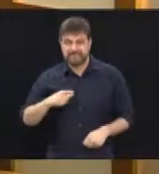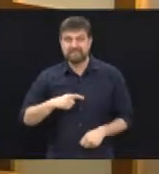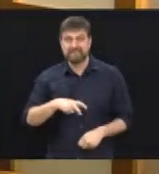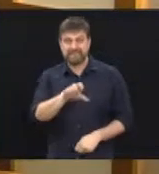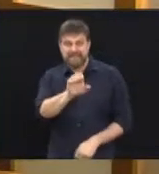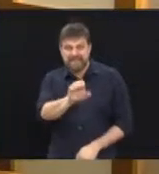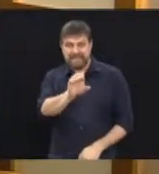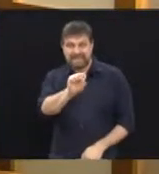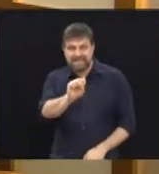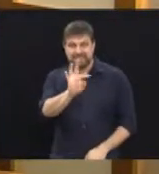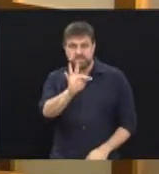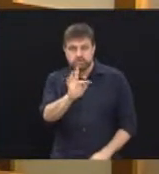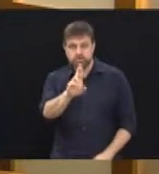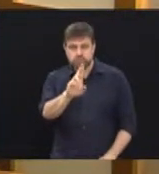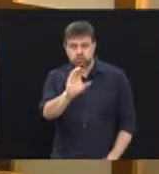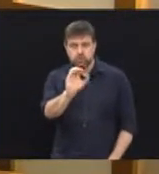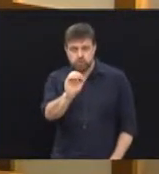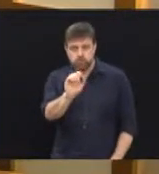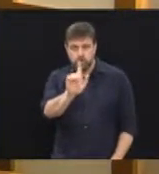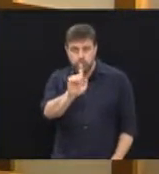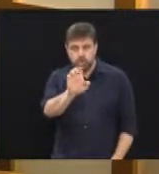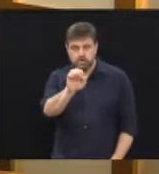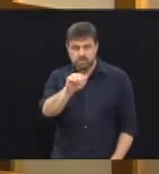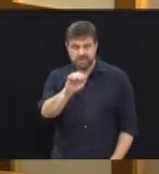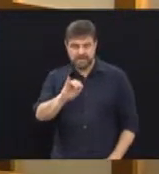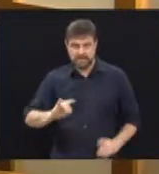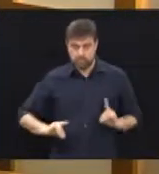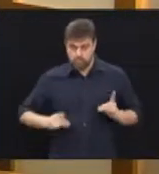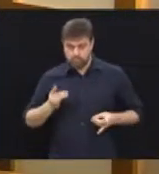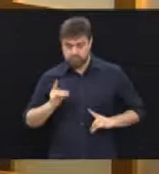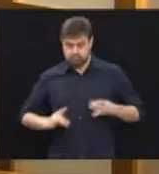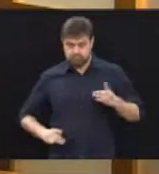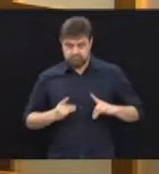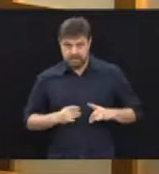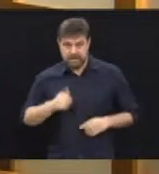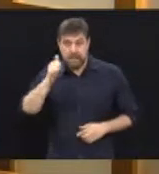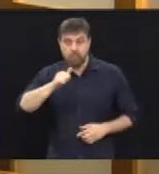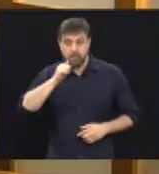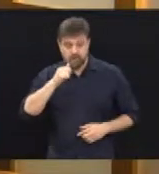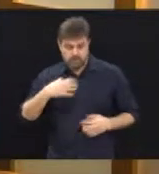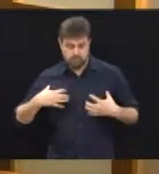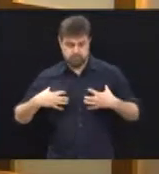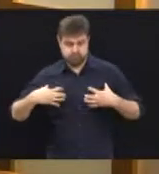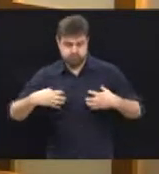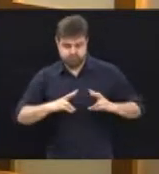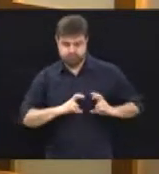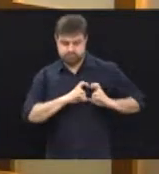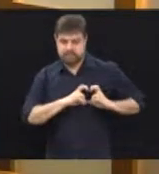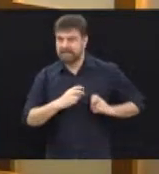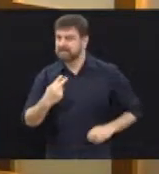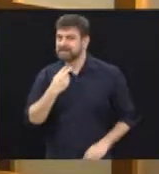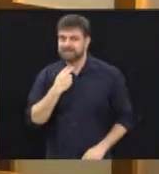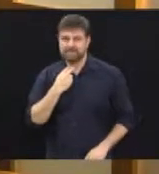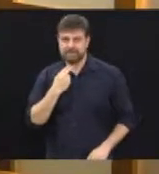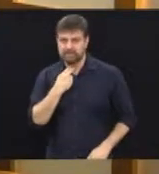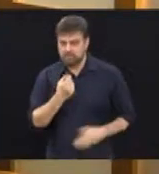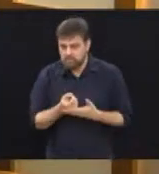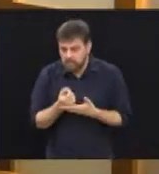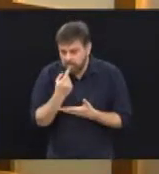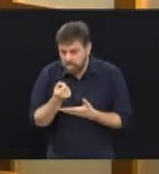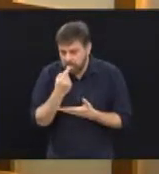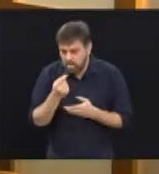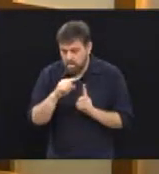estrogênio. Então, por exemplo, algumas mulheres com riscos para câncer de mama, ela não deve utilizar esse tipo